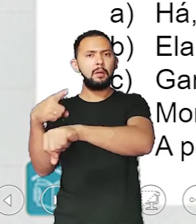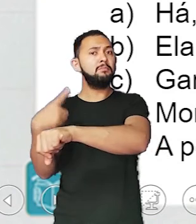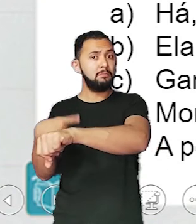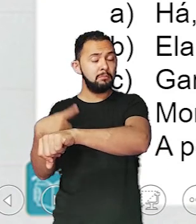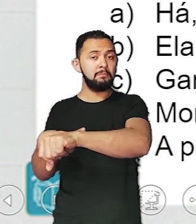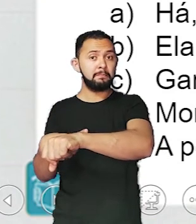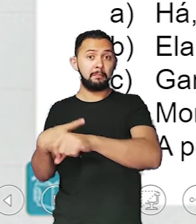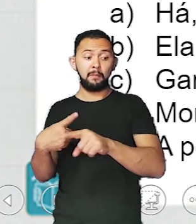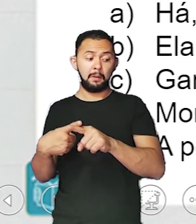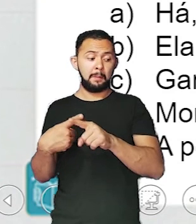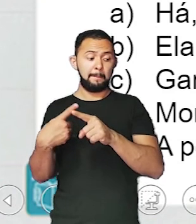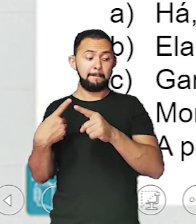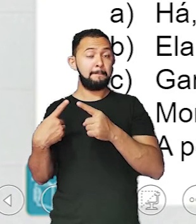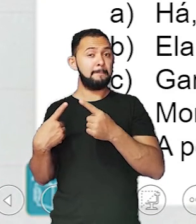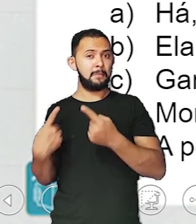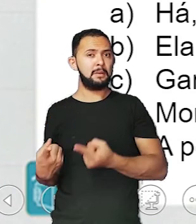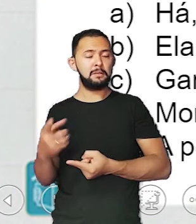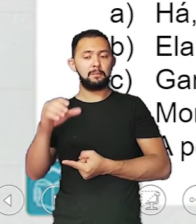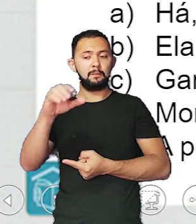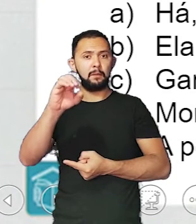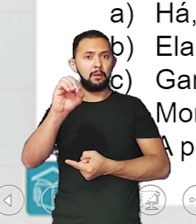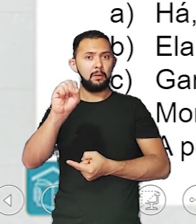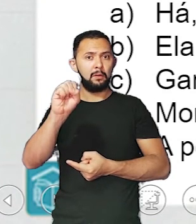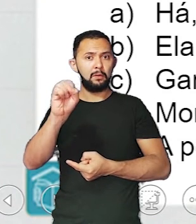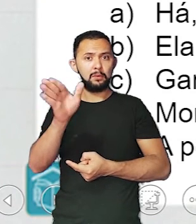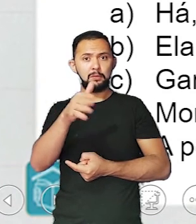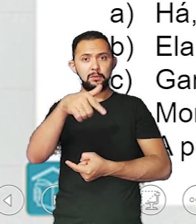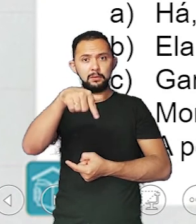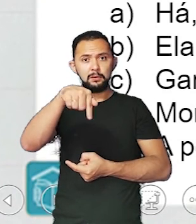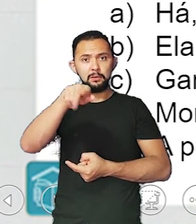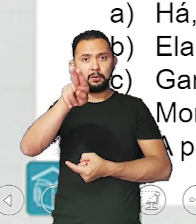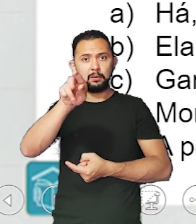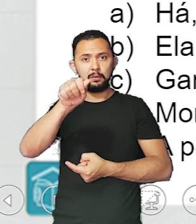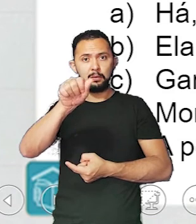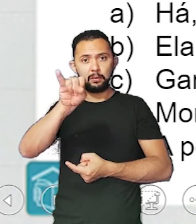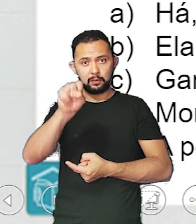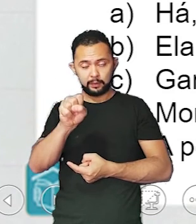nossas vidas momentos os quais parecem eternos. Ou seja, ele é um pronome relativo,